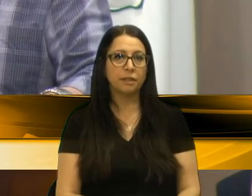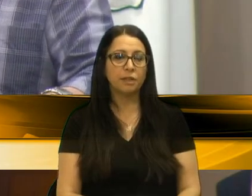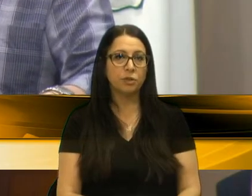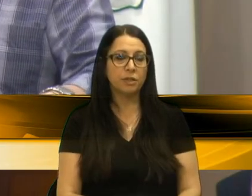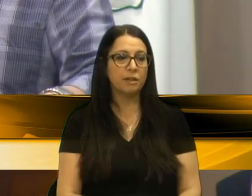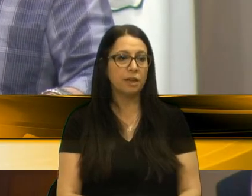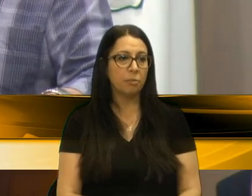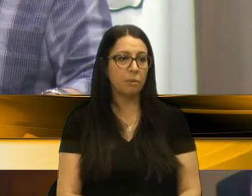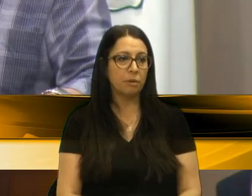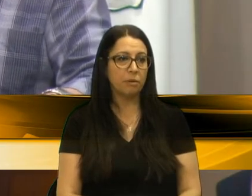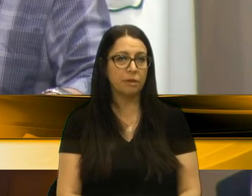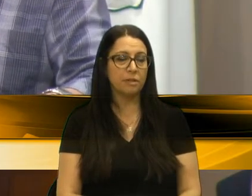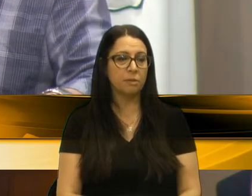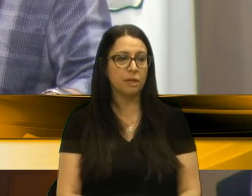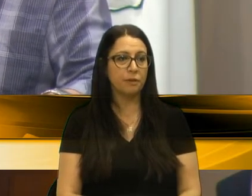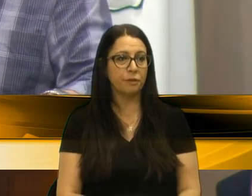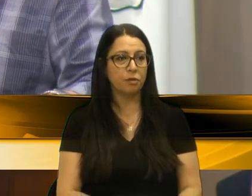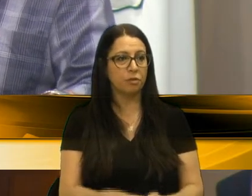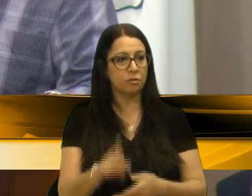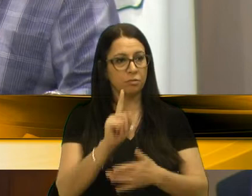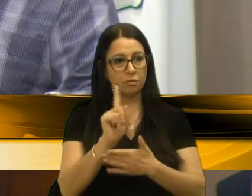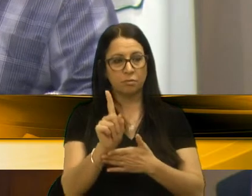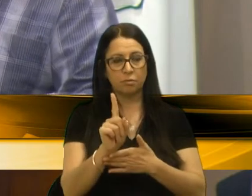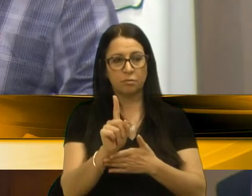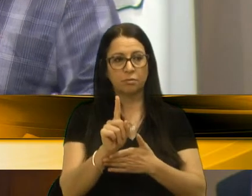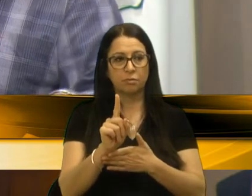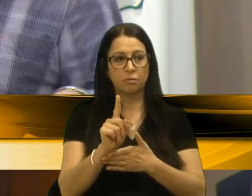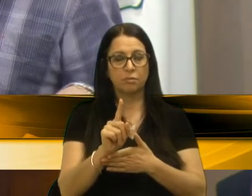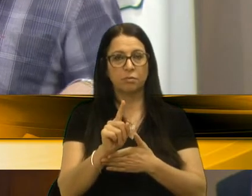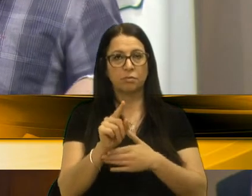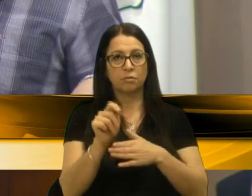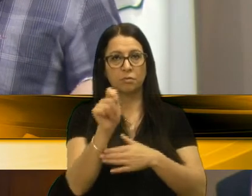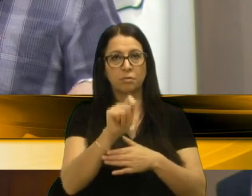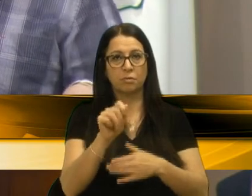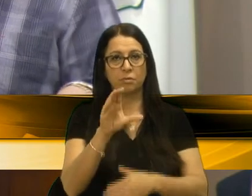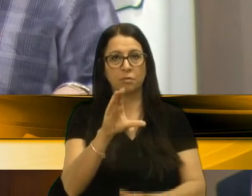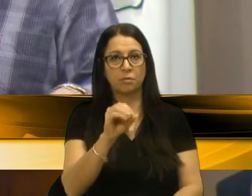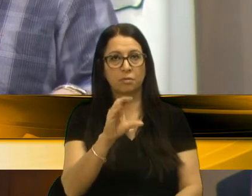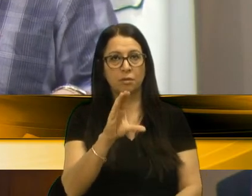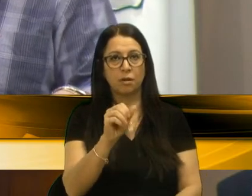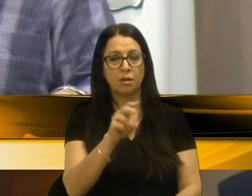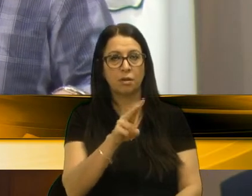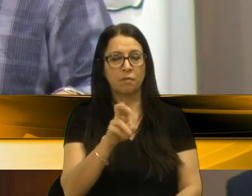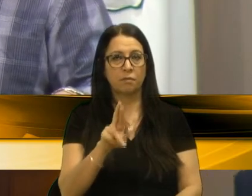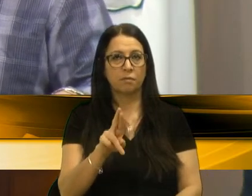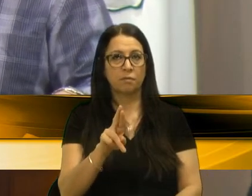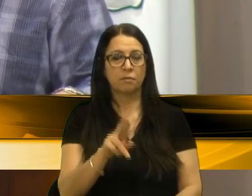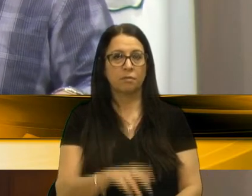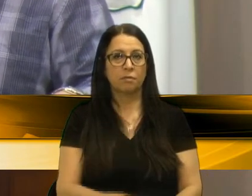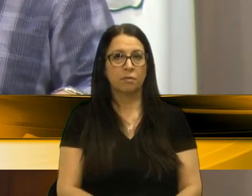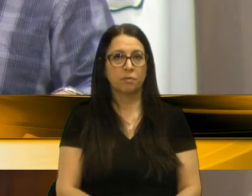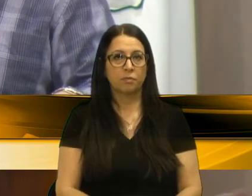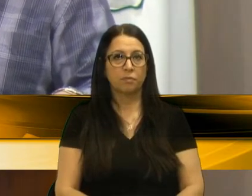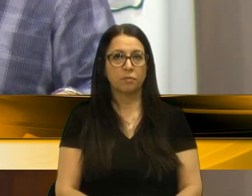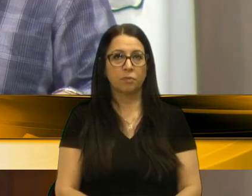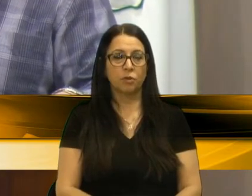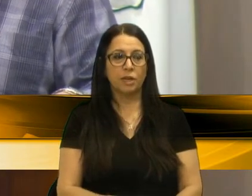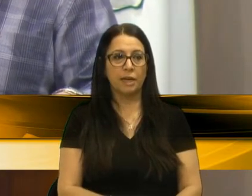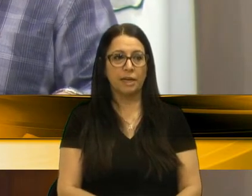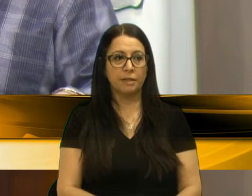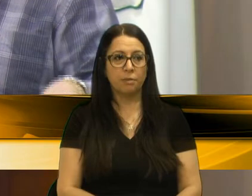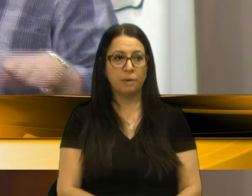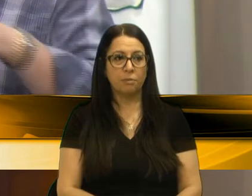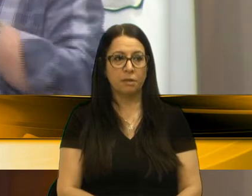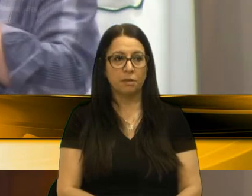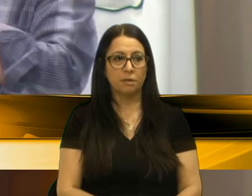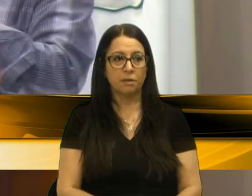Meu abraço ao nosso pessoal da Cocaver, na sua justa luta contra essa